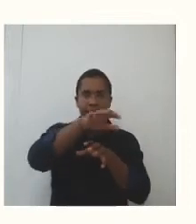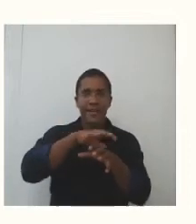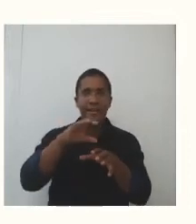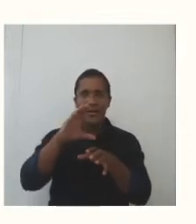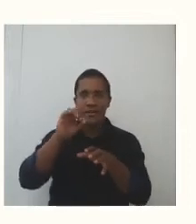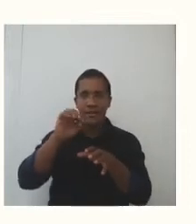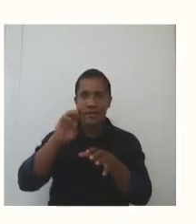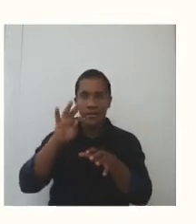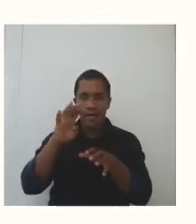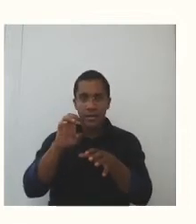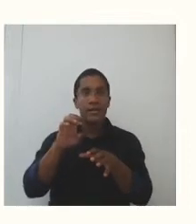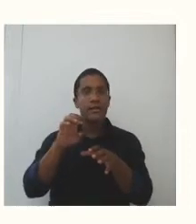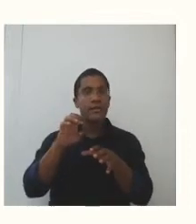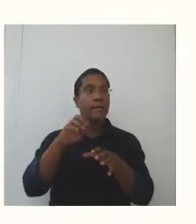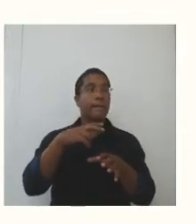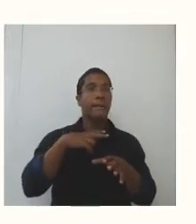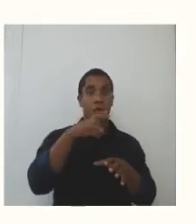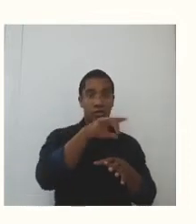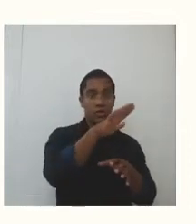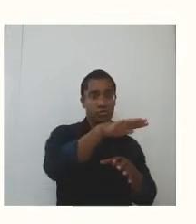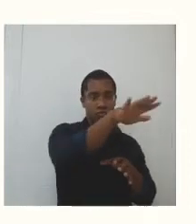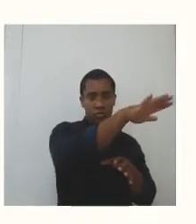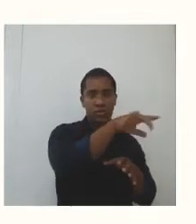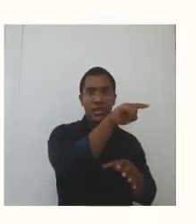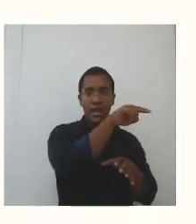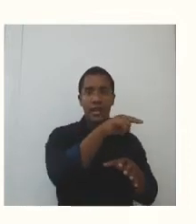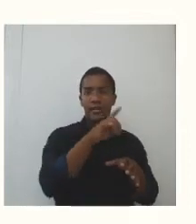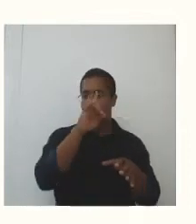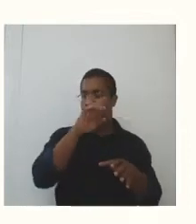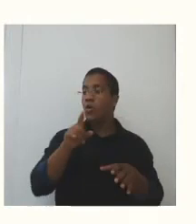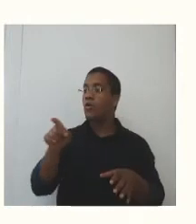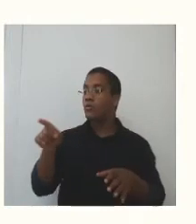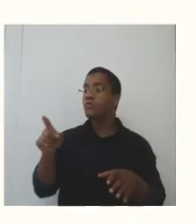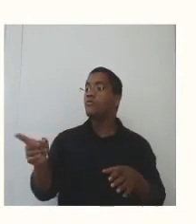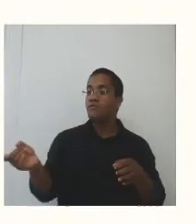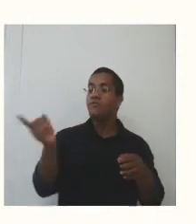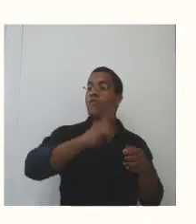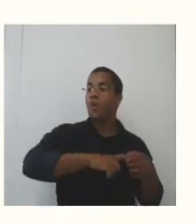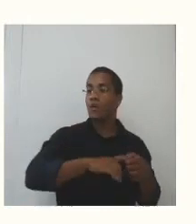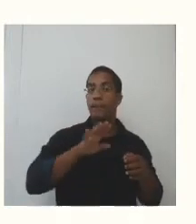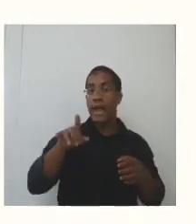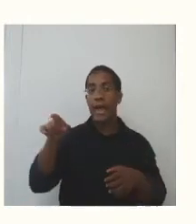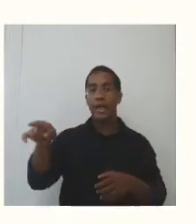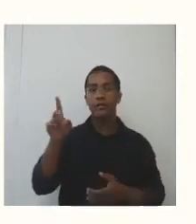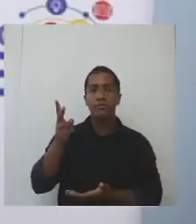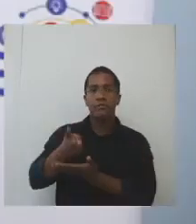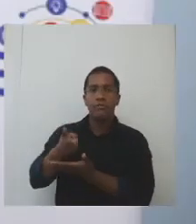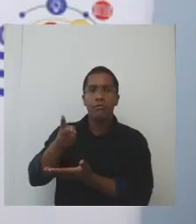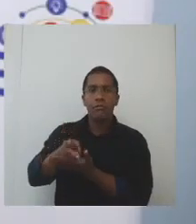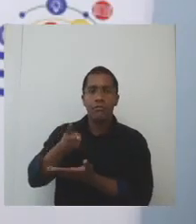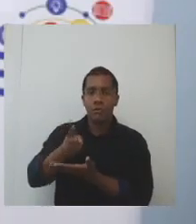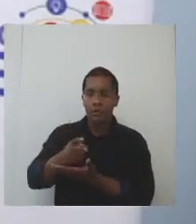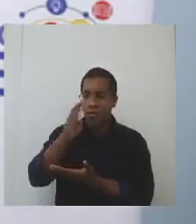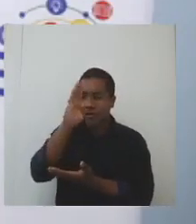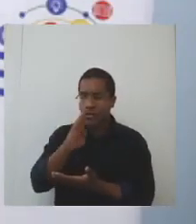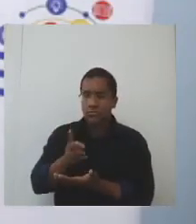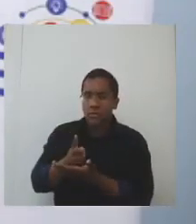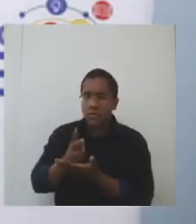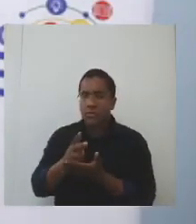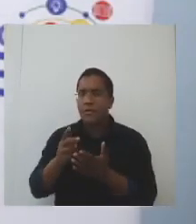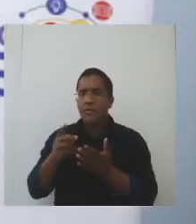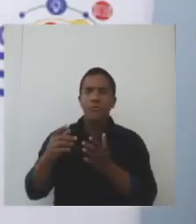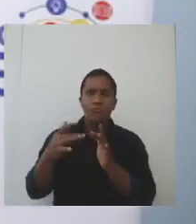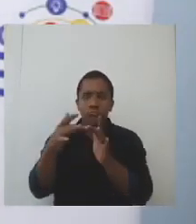exigem o seu retorno imediato e Dom Pedro vai permanecendo no Brasil, vai se aproximando do